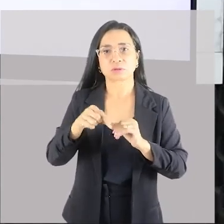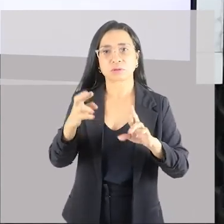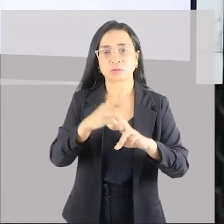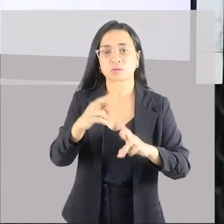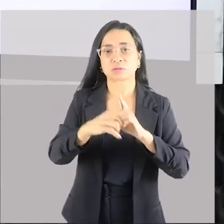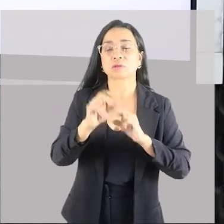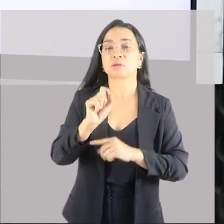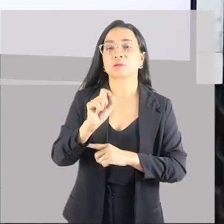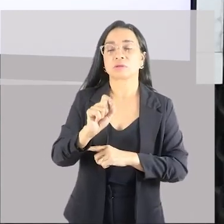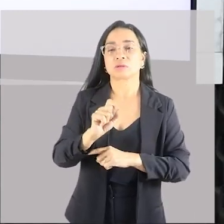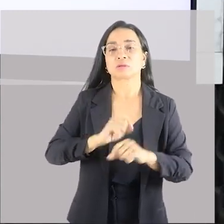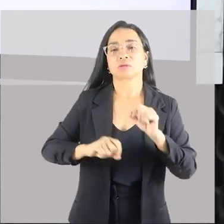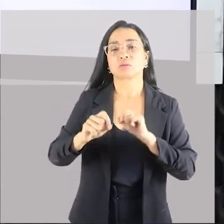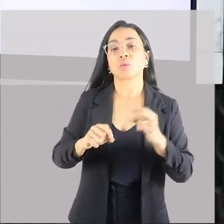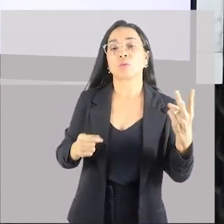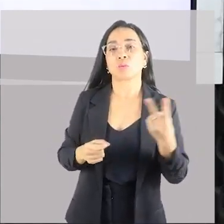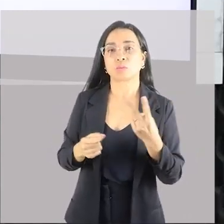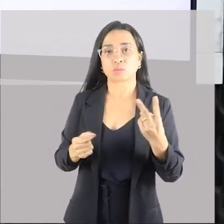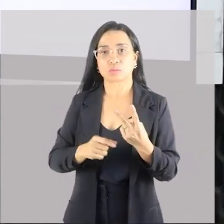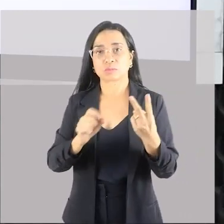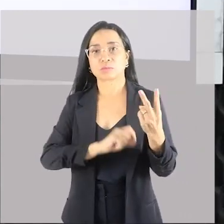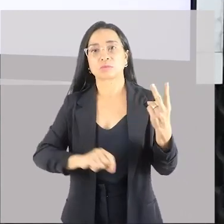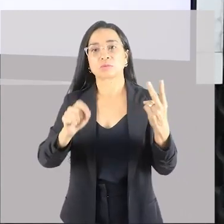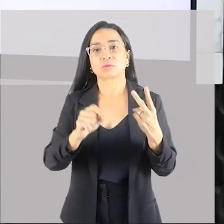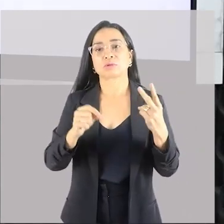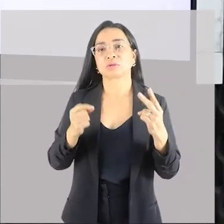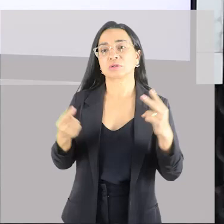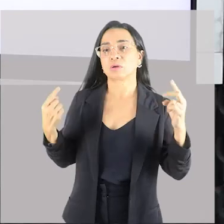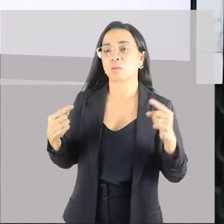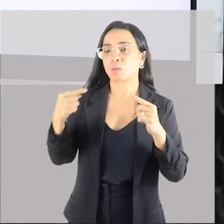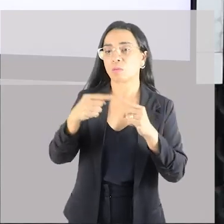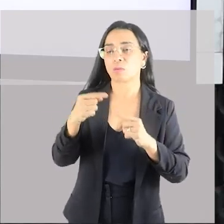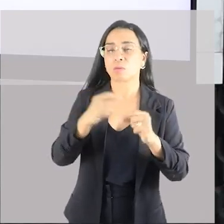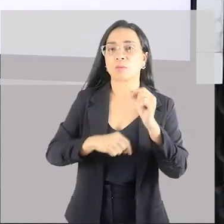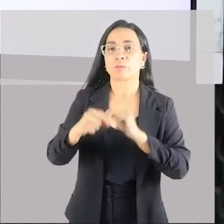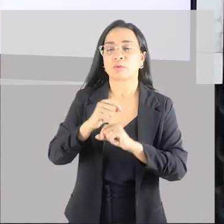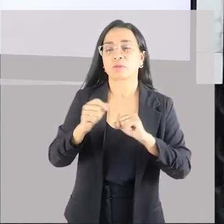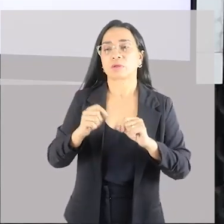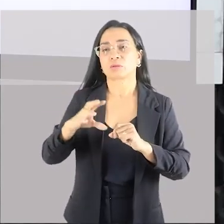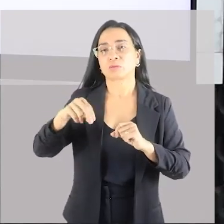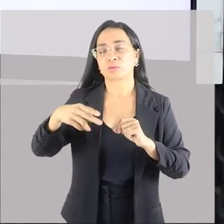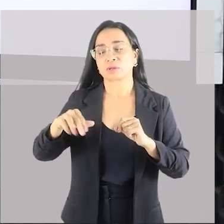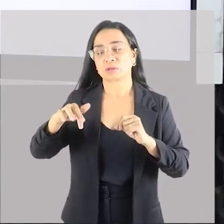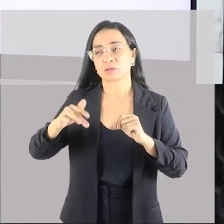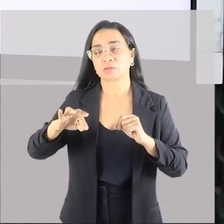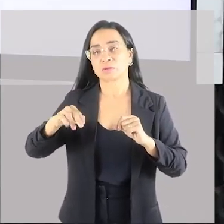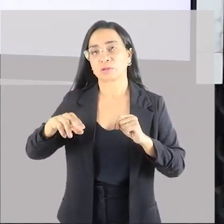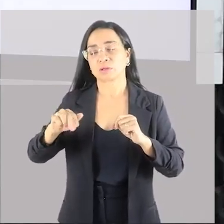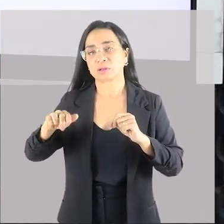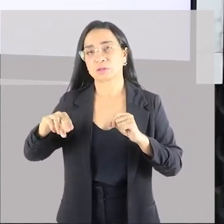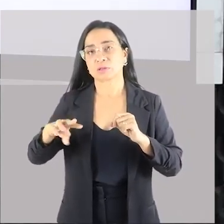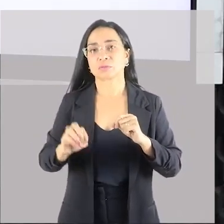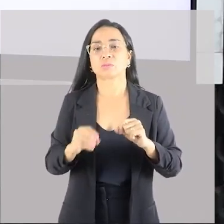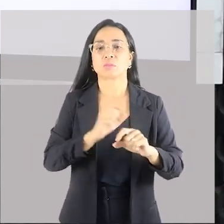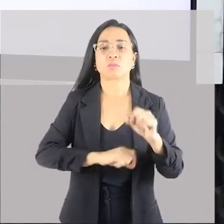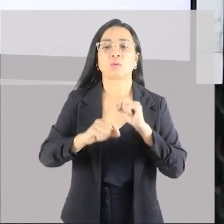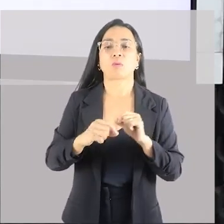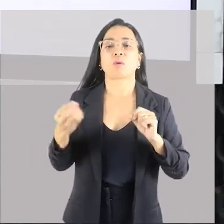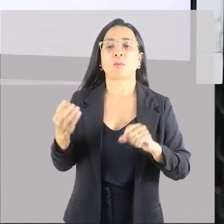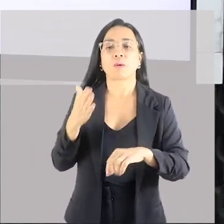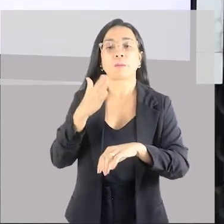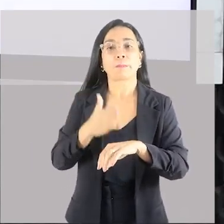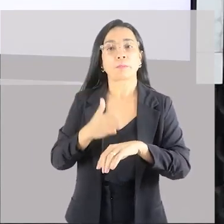Rousseau, obviamente, estão na mesma linha do contratualismo moderno, certo? Estes